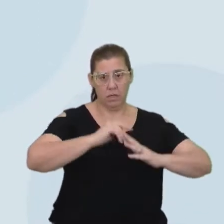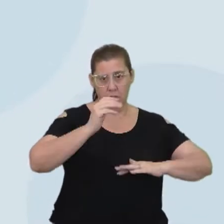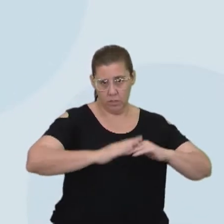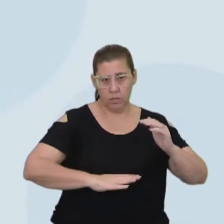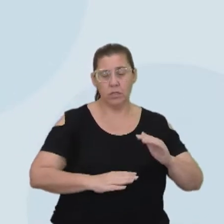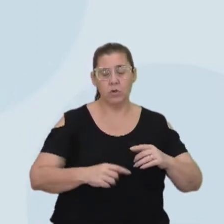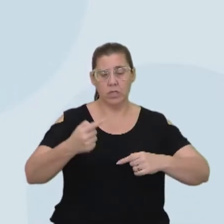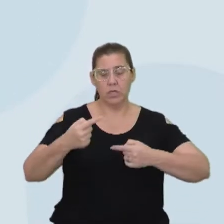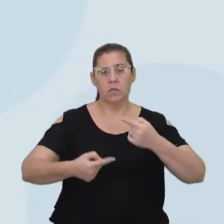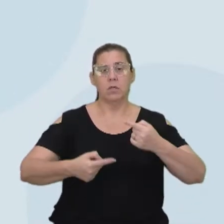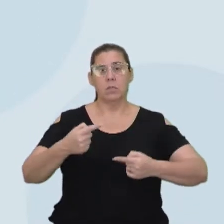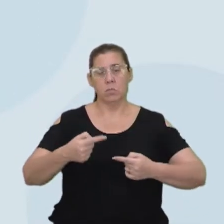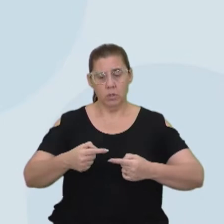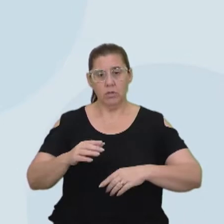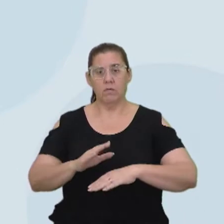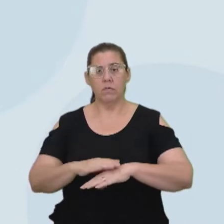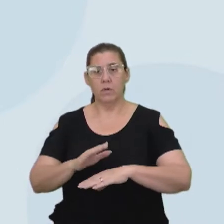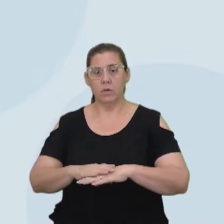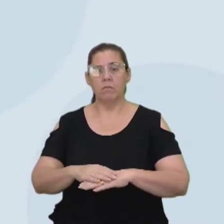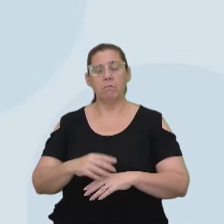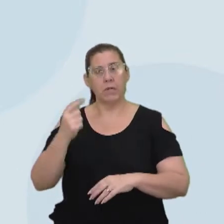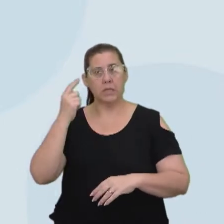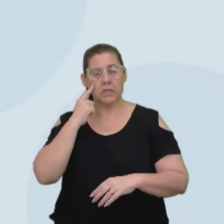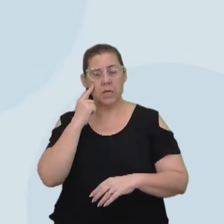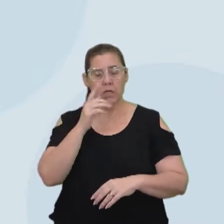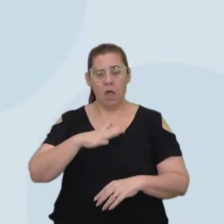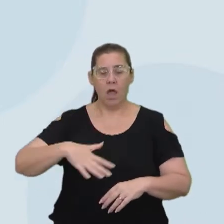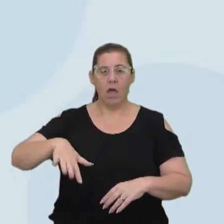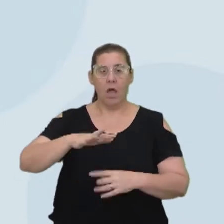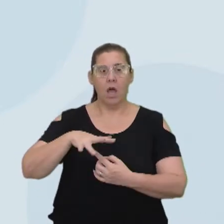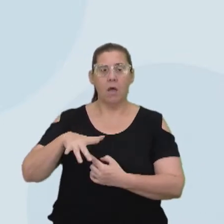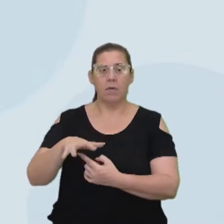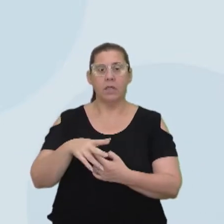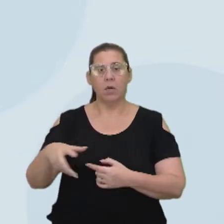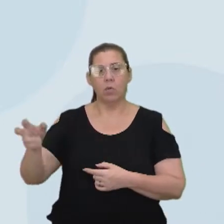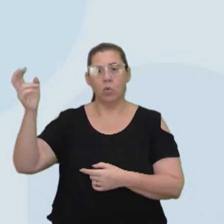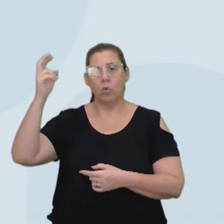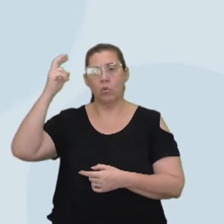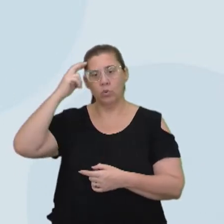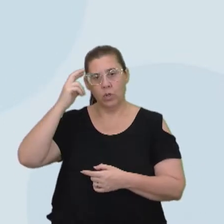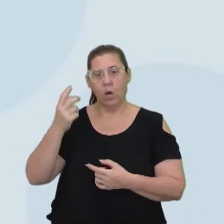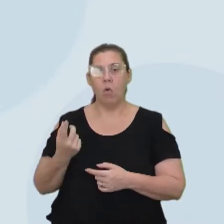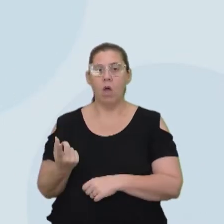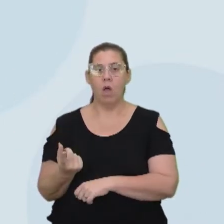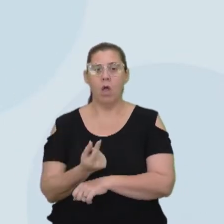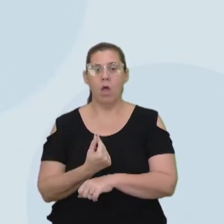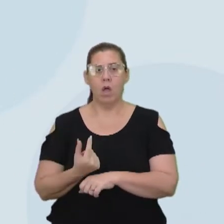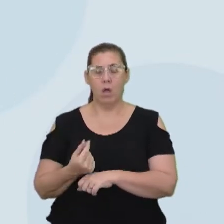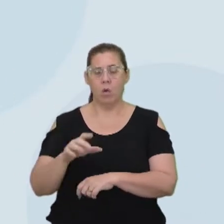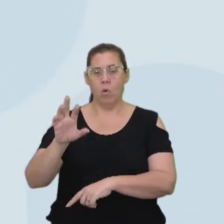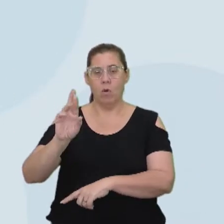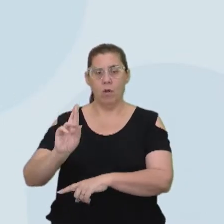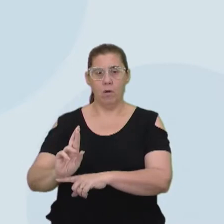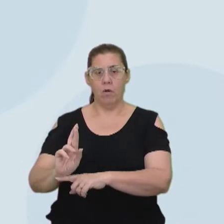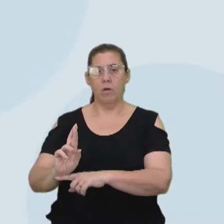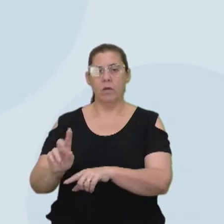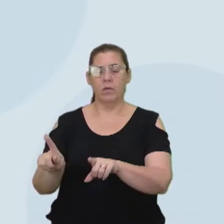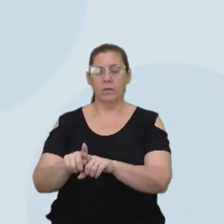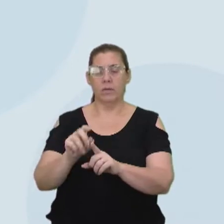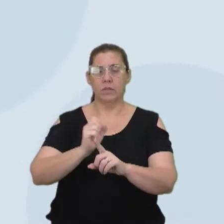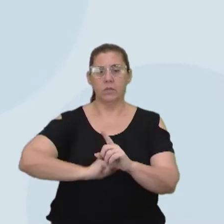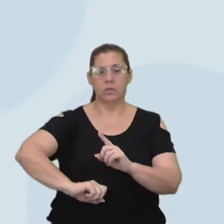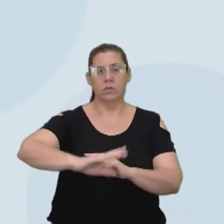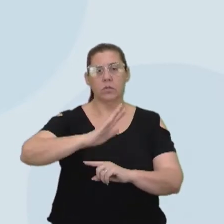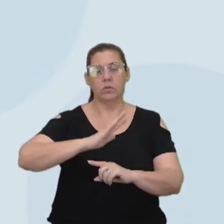levar em conta as dimensões ambientais, culturais, econômicas, regionais e